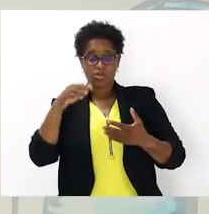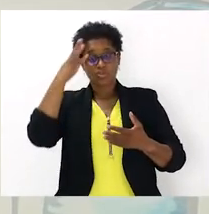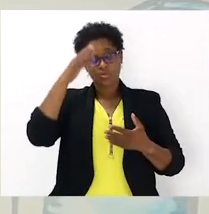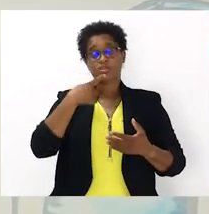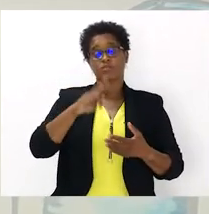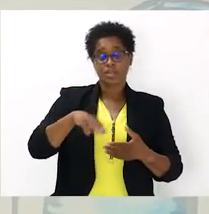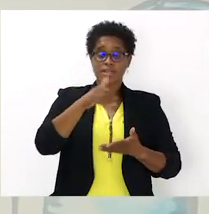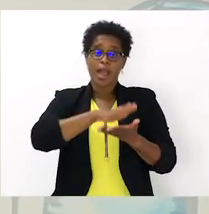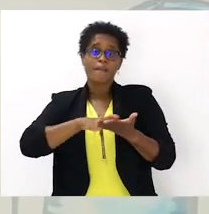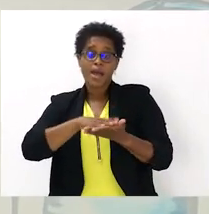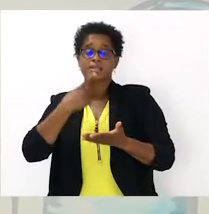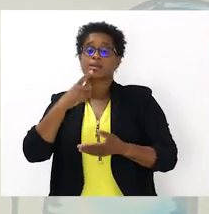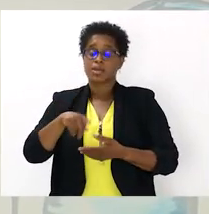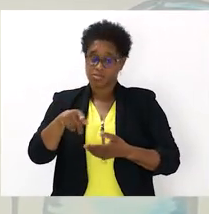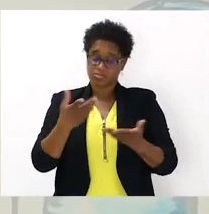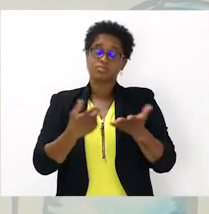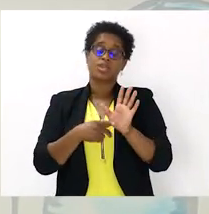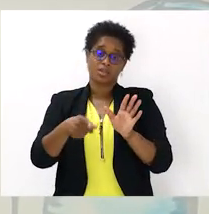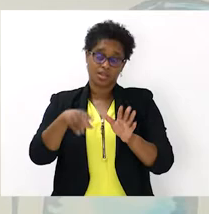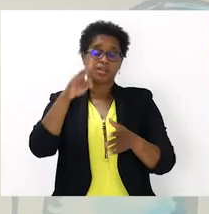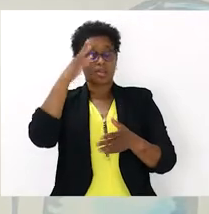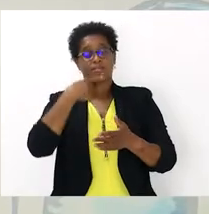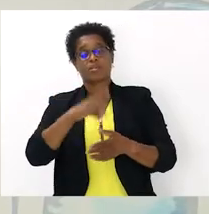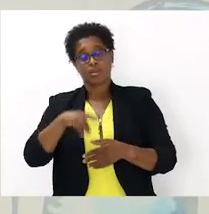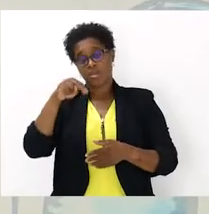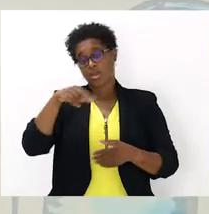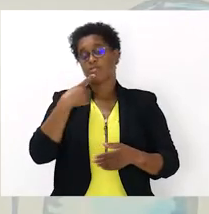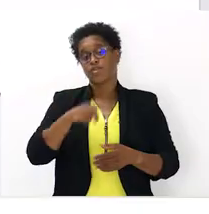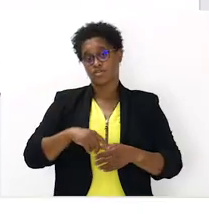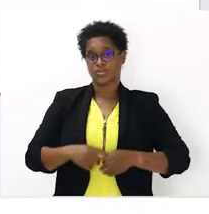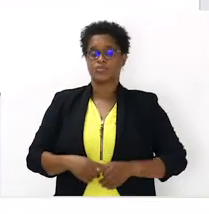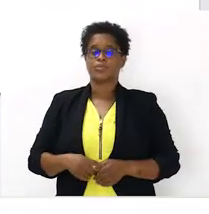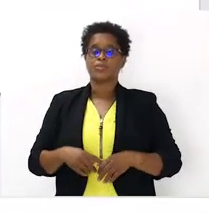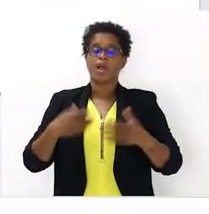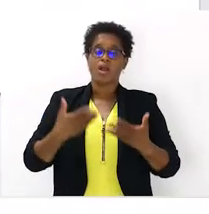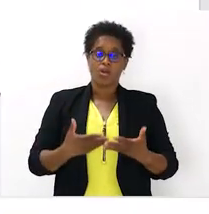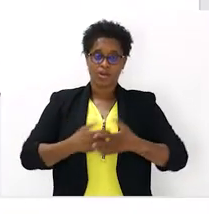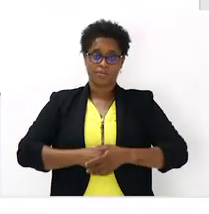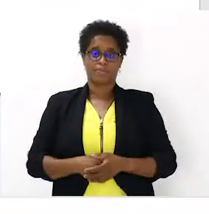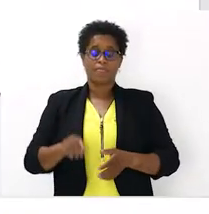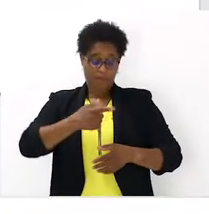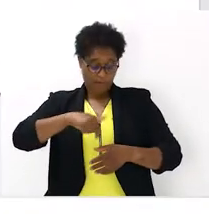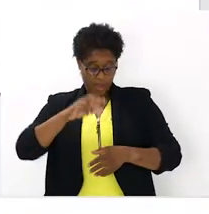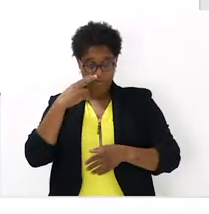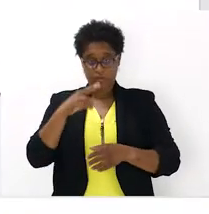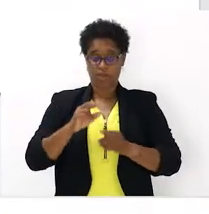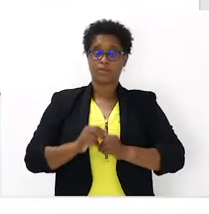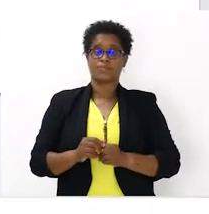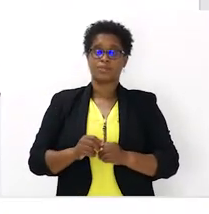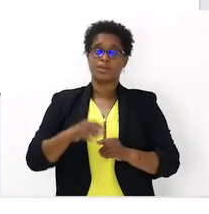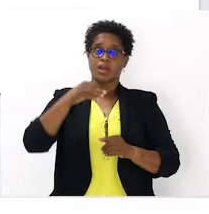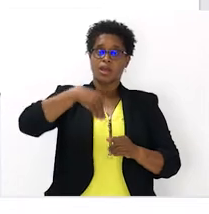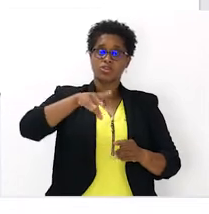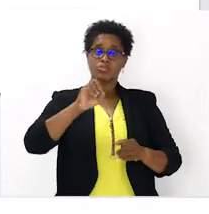se repete. Neste caso, a base repete N vezes. Agora, vamos ver